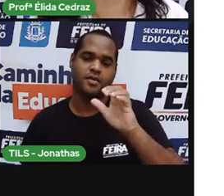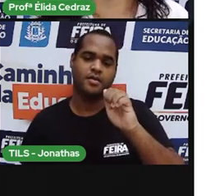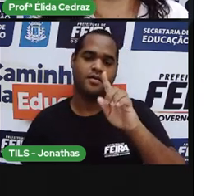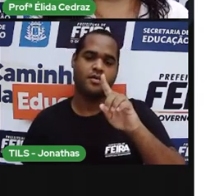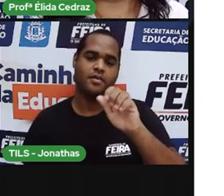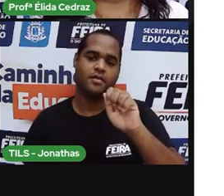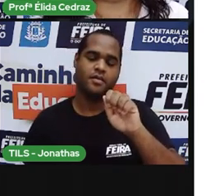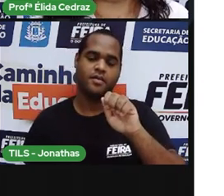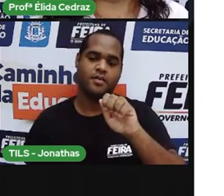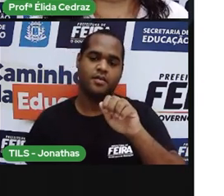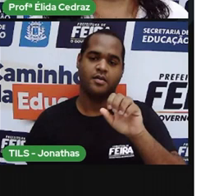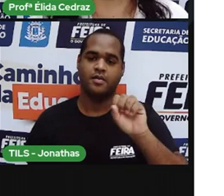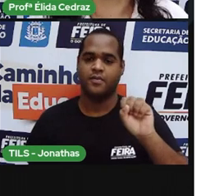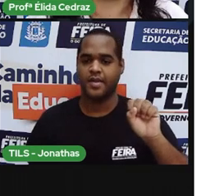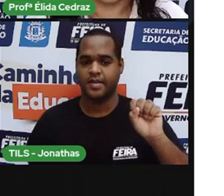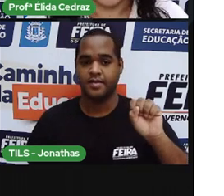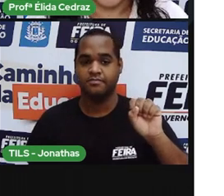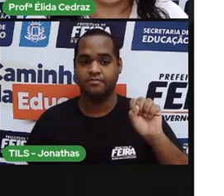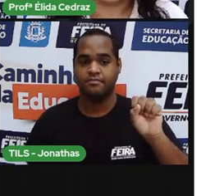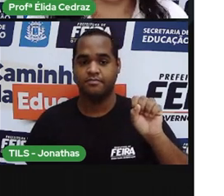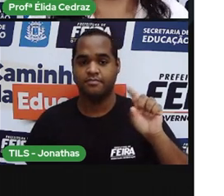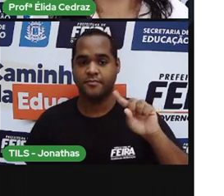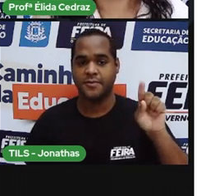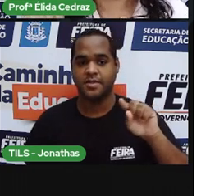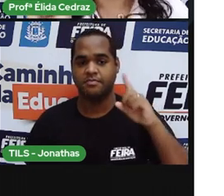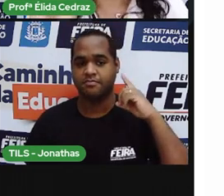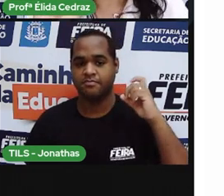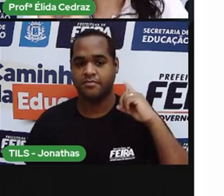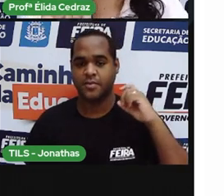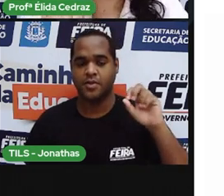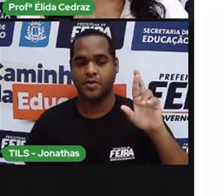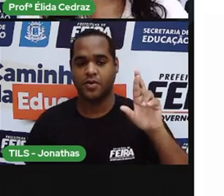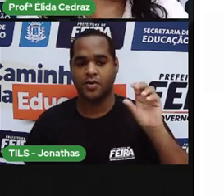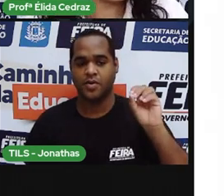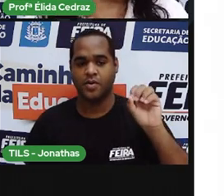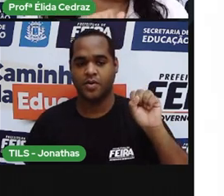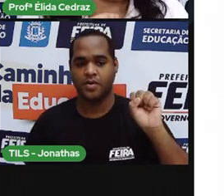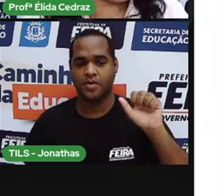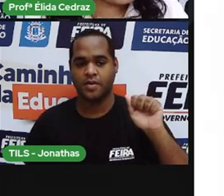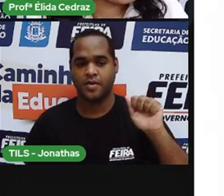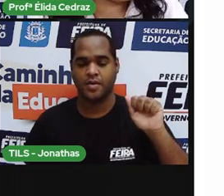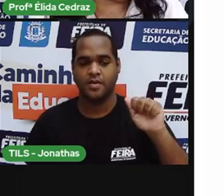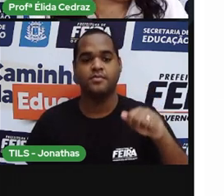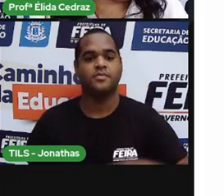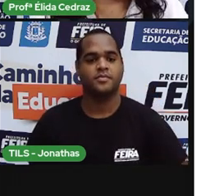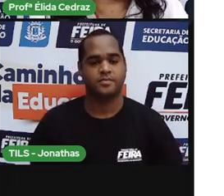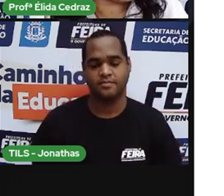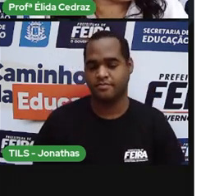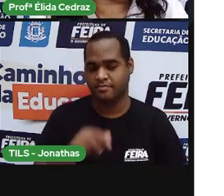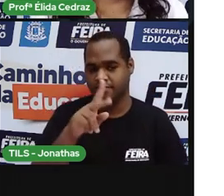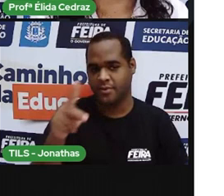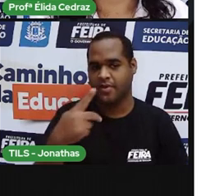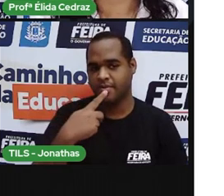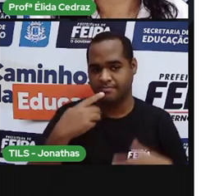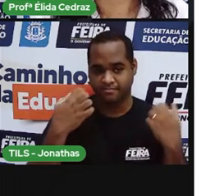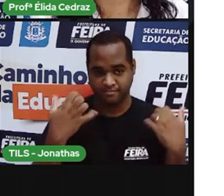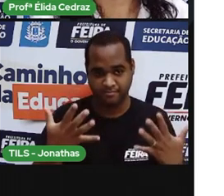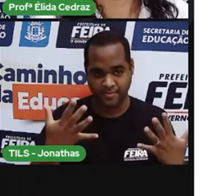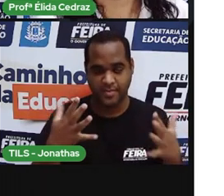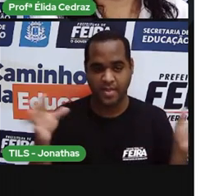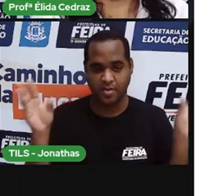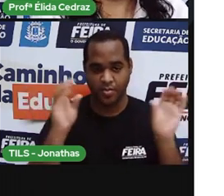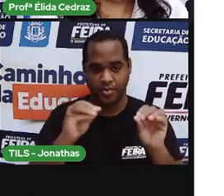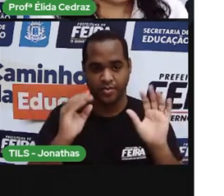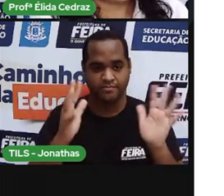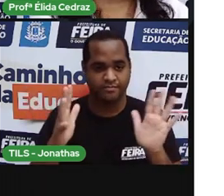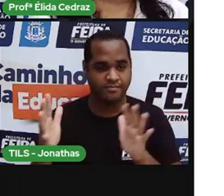S com som de Z. Rosa. E se você olhar na tabelinha que a Proélida colocou,